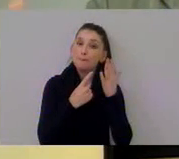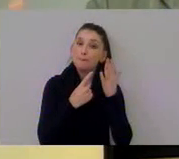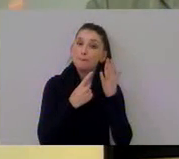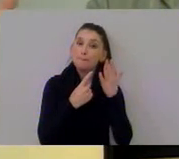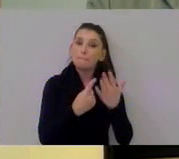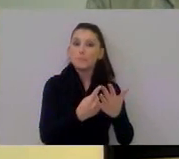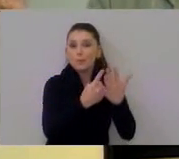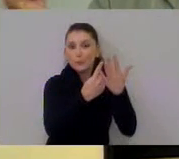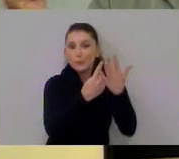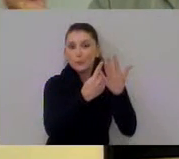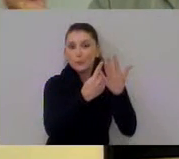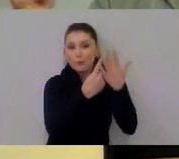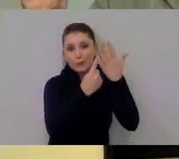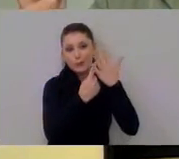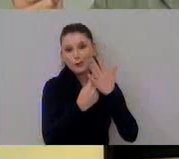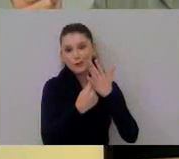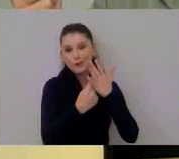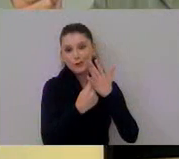ideia que